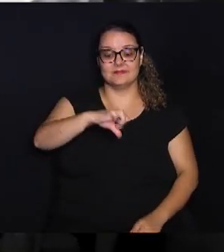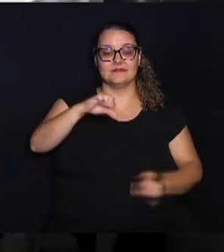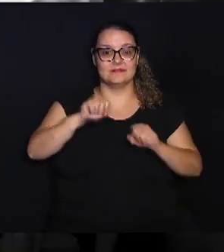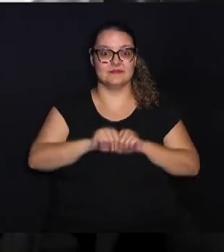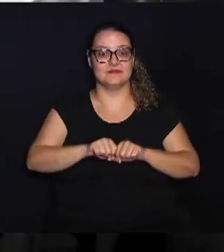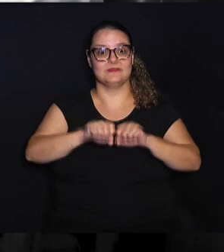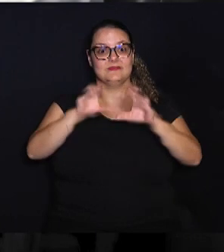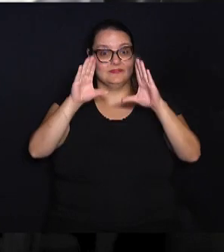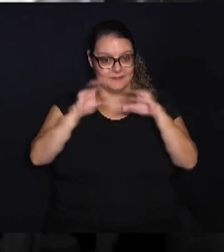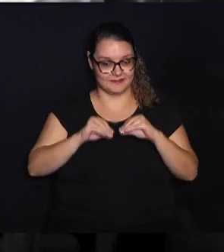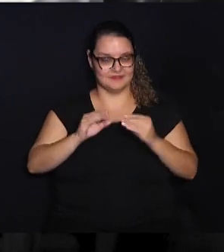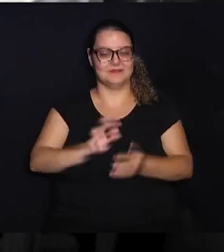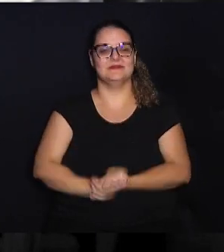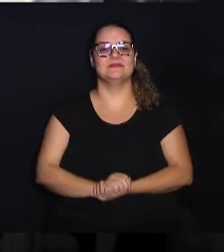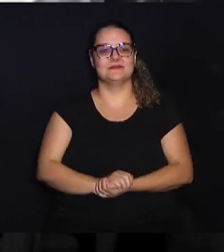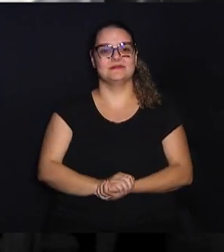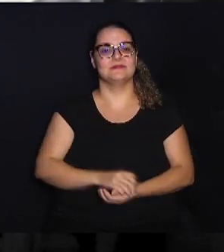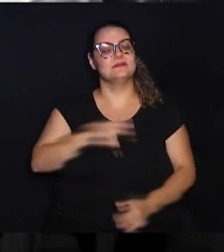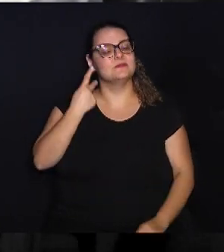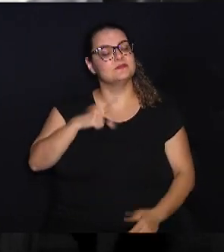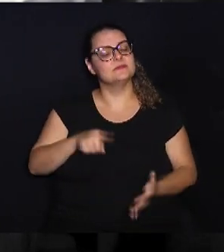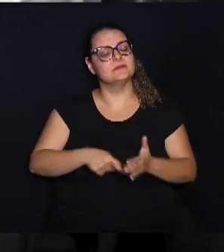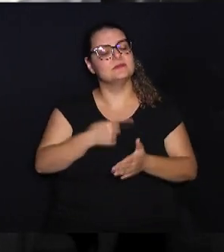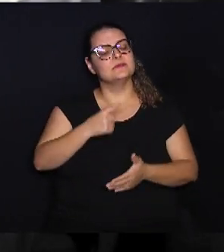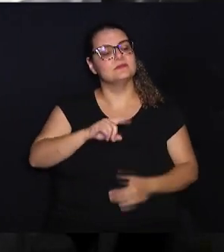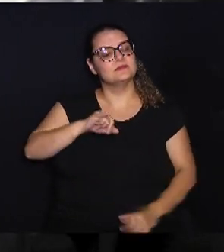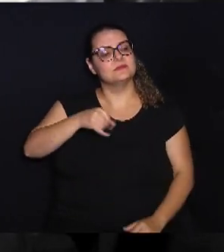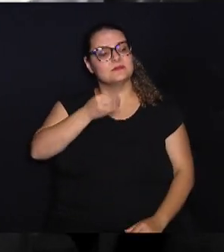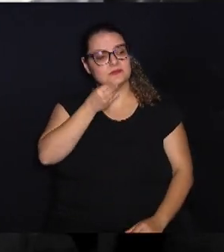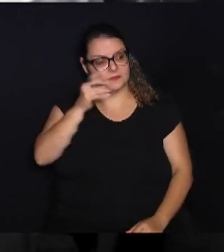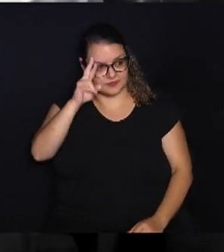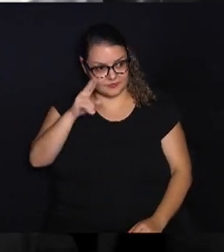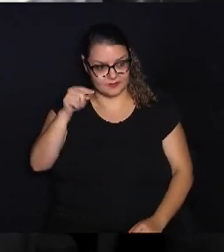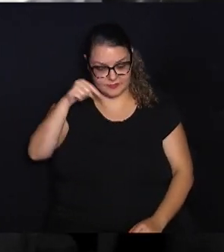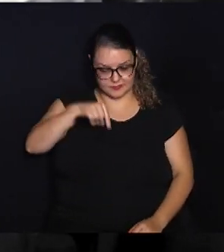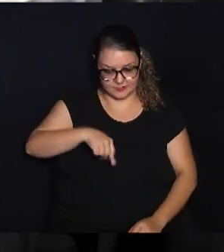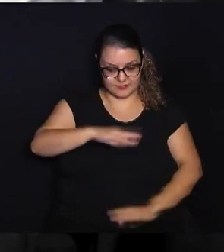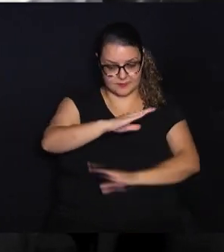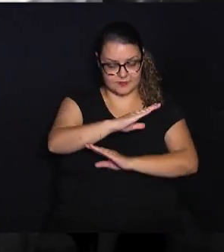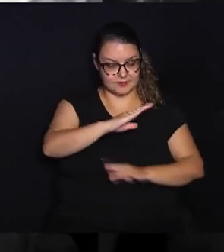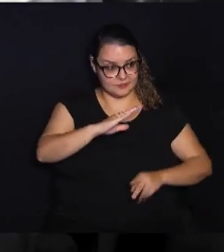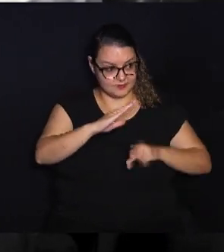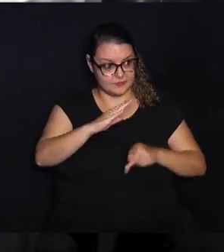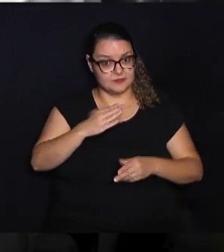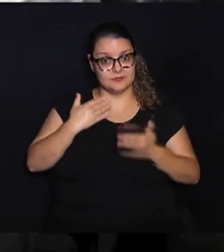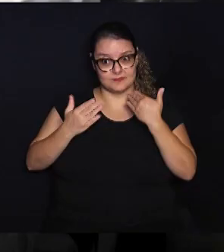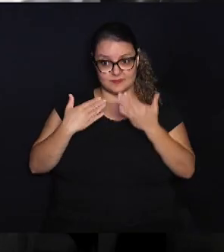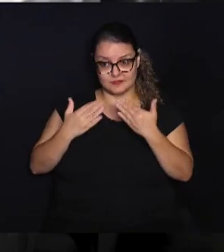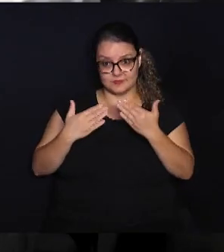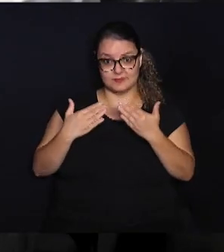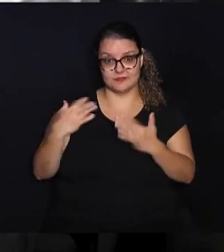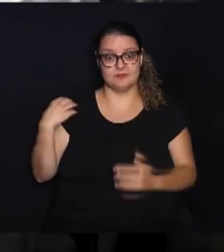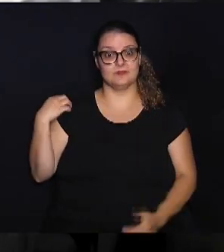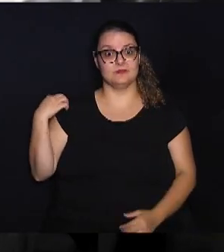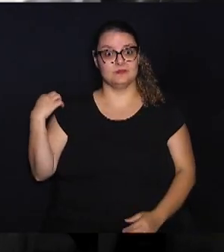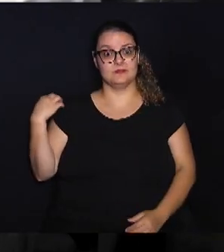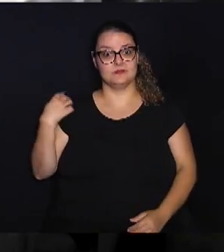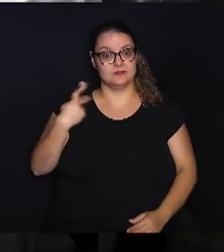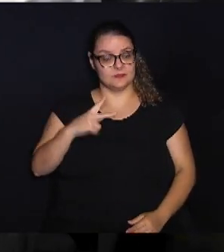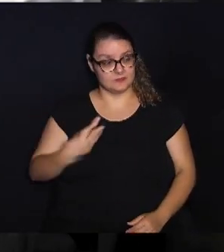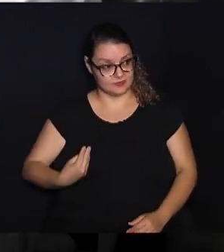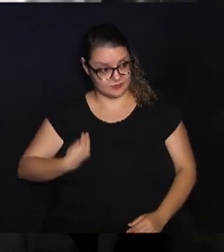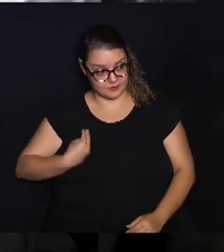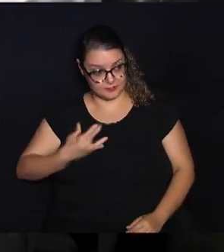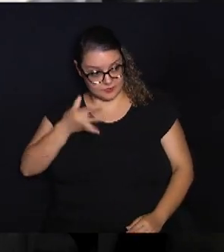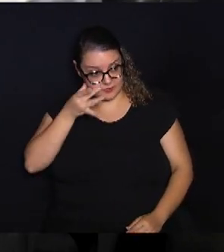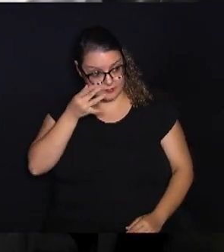da noite. Vereador, na primeira oportunidade que o senhor esteve aqui no podcast, você conversou bastante sobre a sua vida